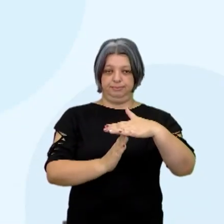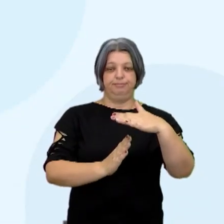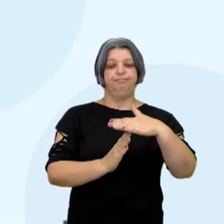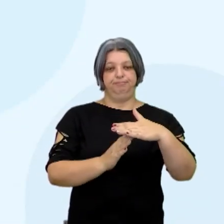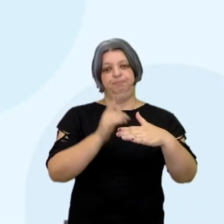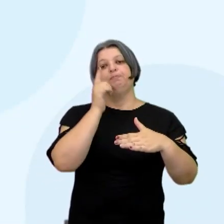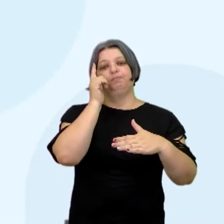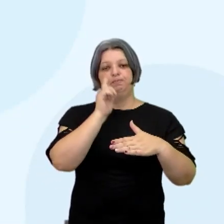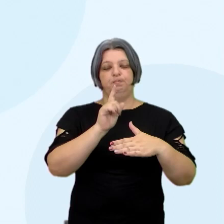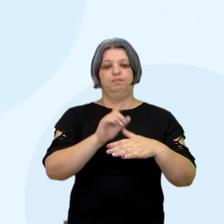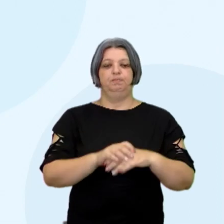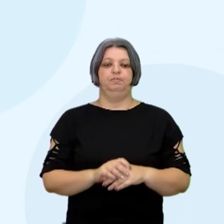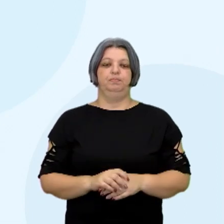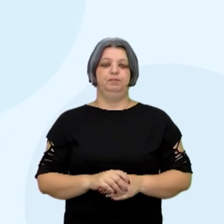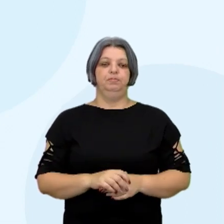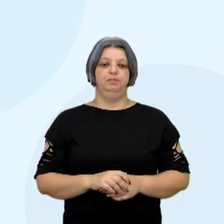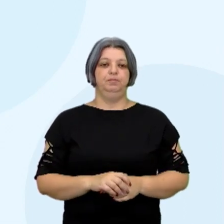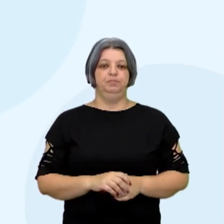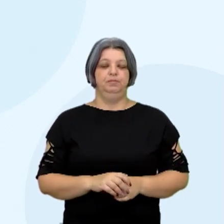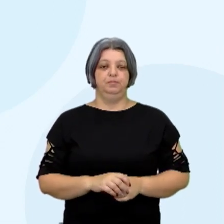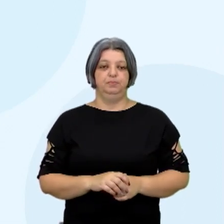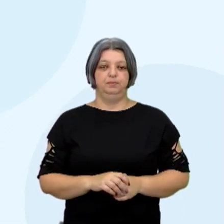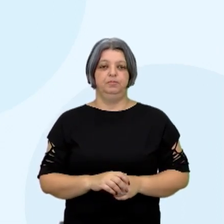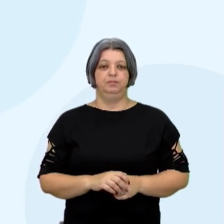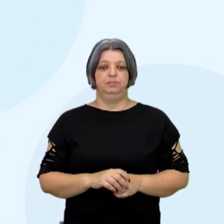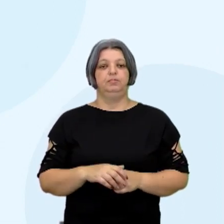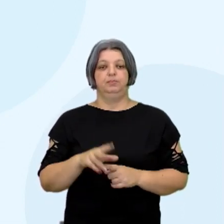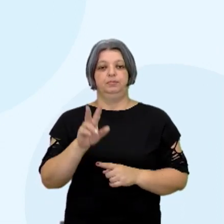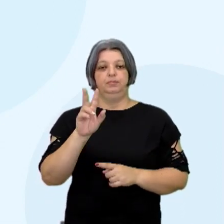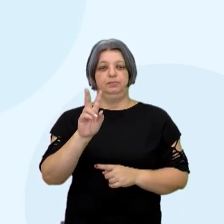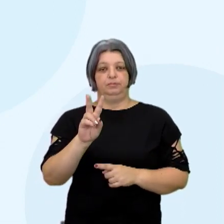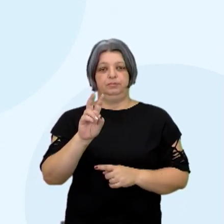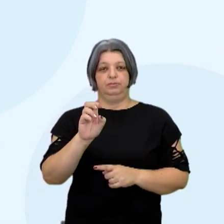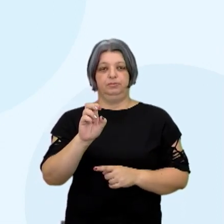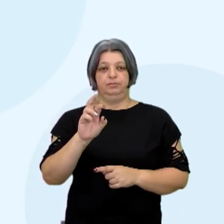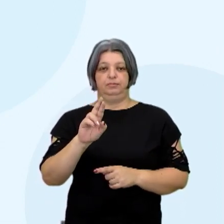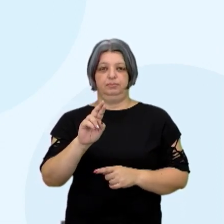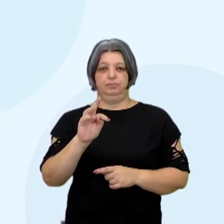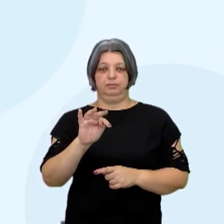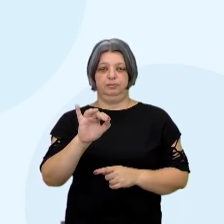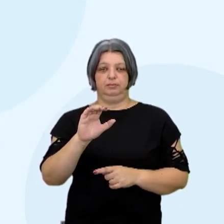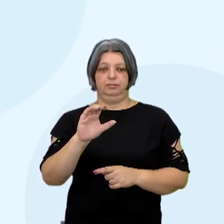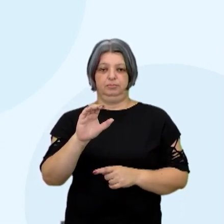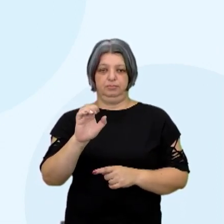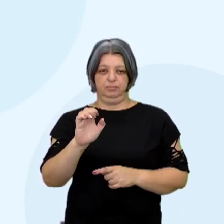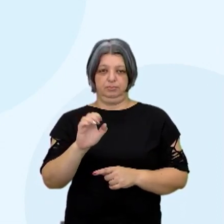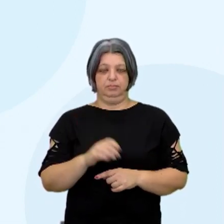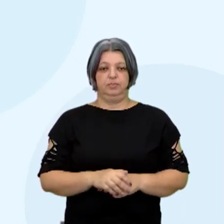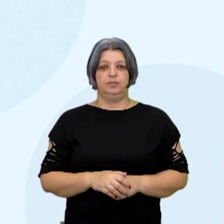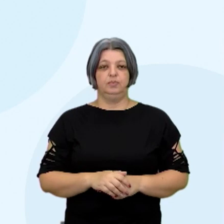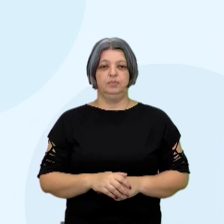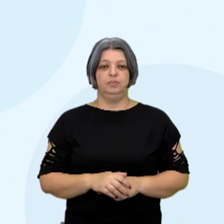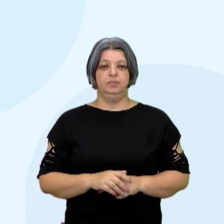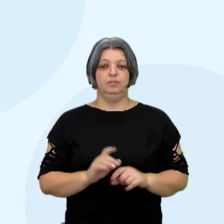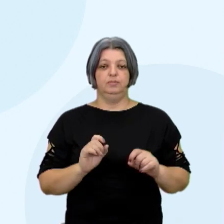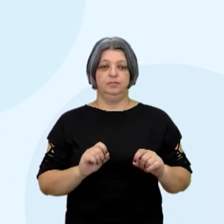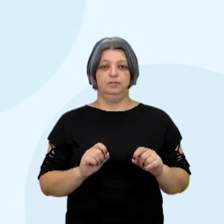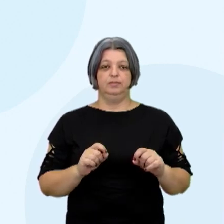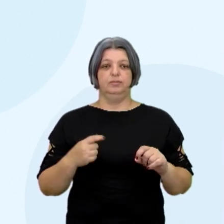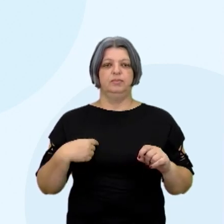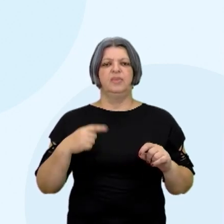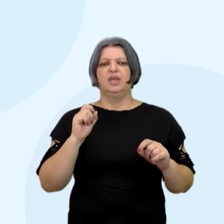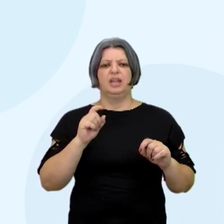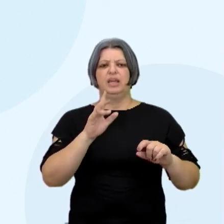consegue atingir lá no vértice Tá certo tem o nome né vértices que também você consegue descobrir